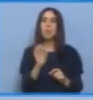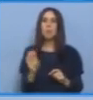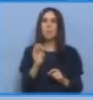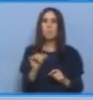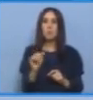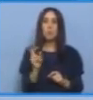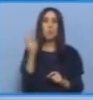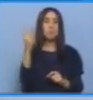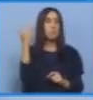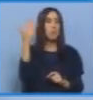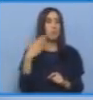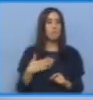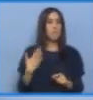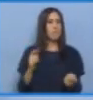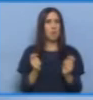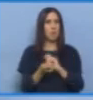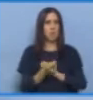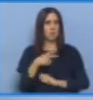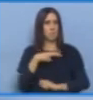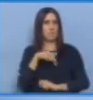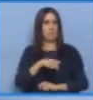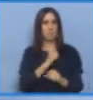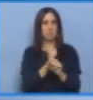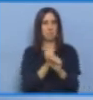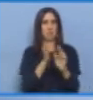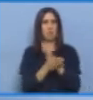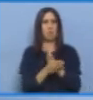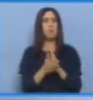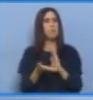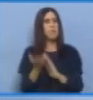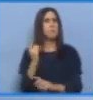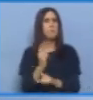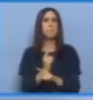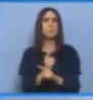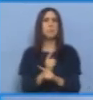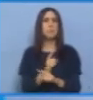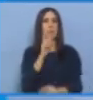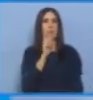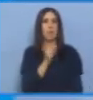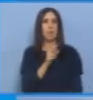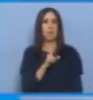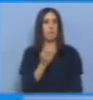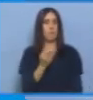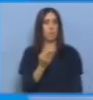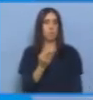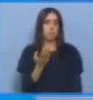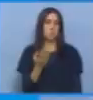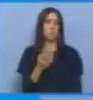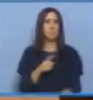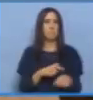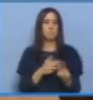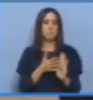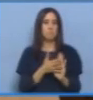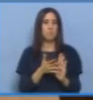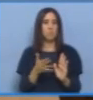muita coisa mudou no nosso país, no nosso mercado laboral. E ele vai mesmo assim. A Lara teve o seu período,